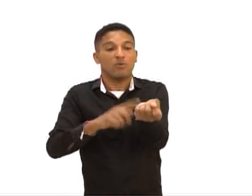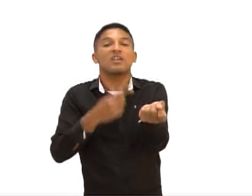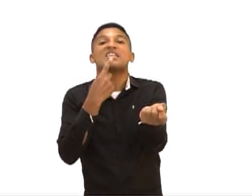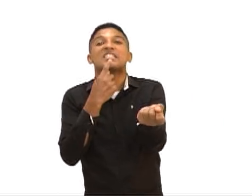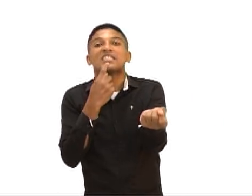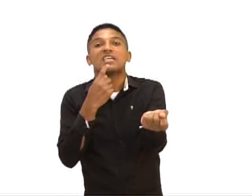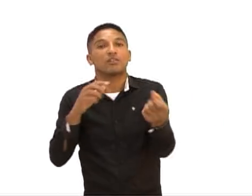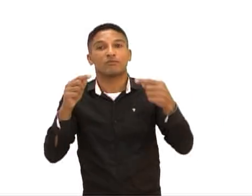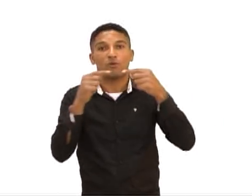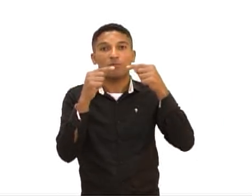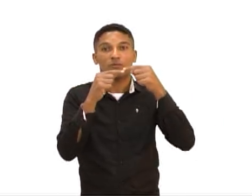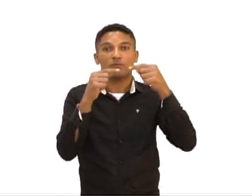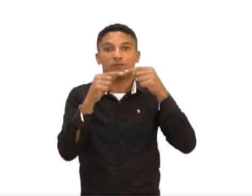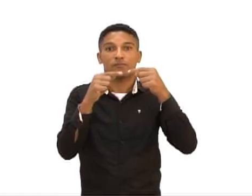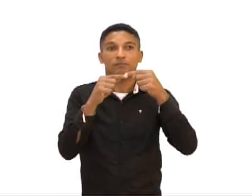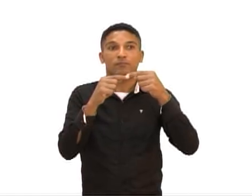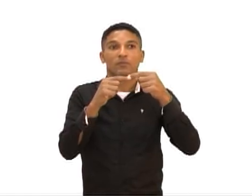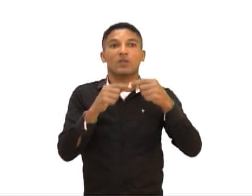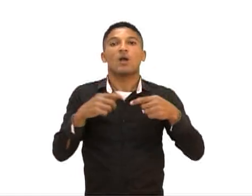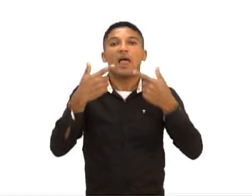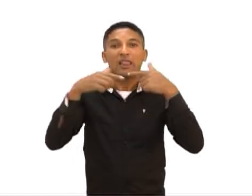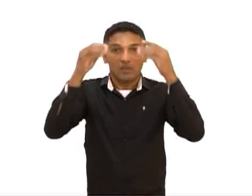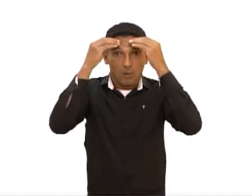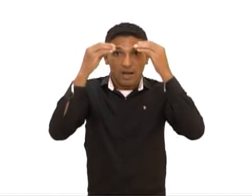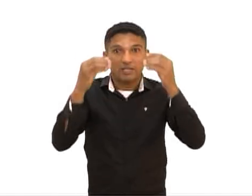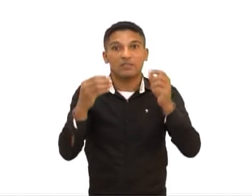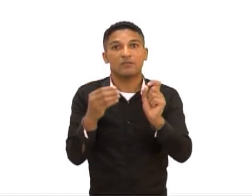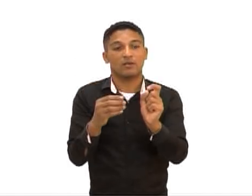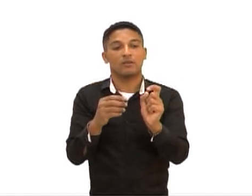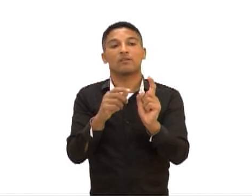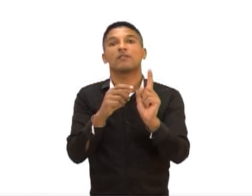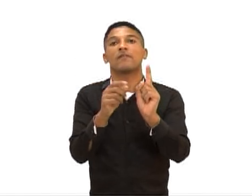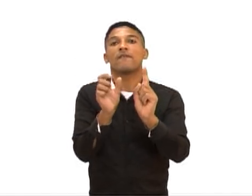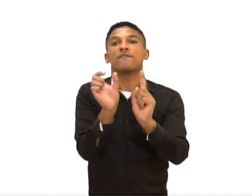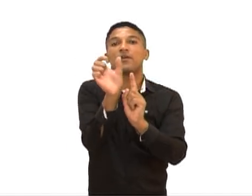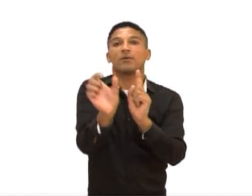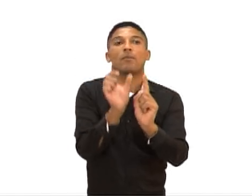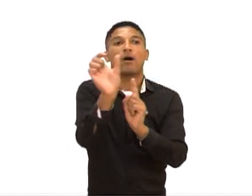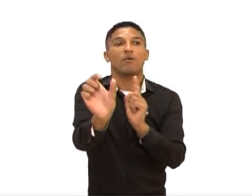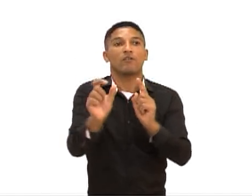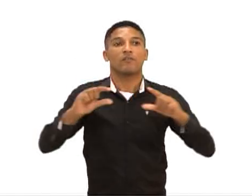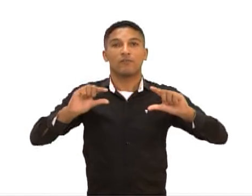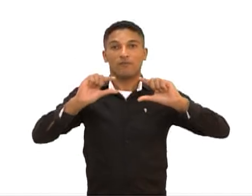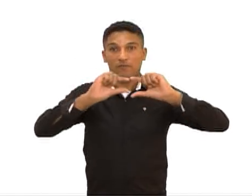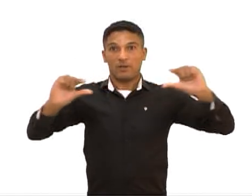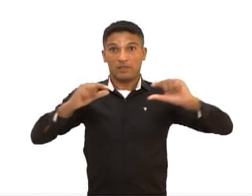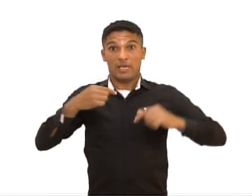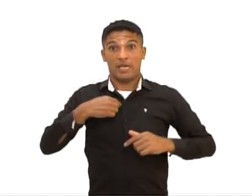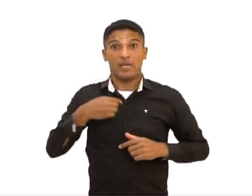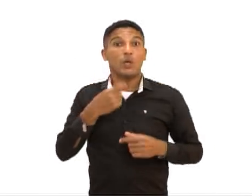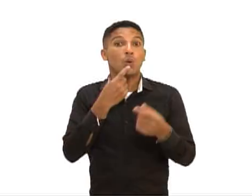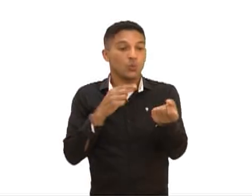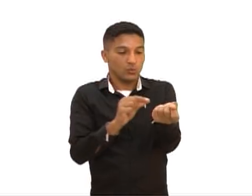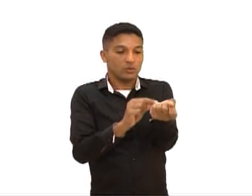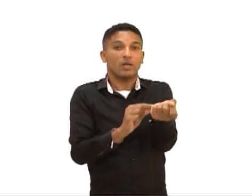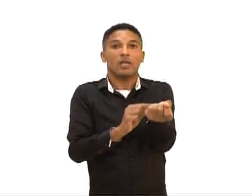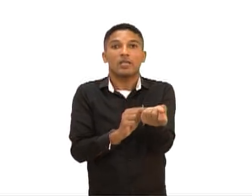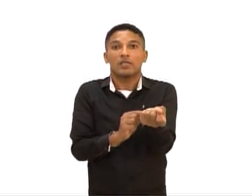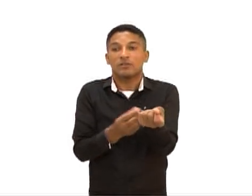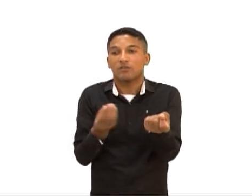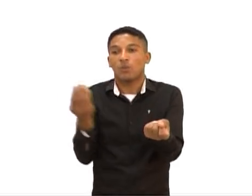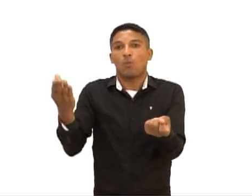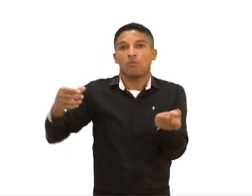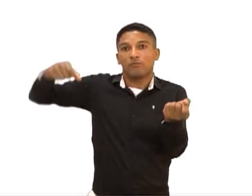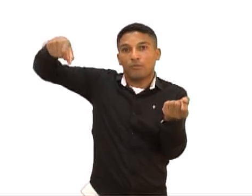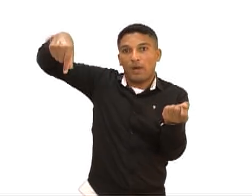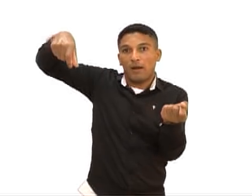e na linguagem verbal a gente tem a frase: eu sou doador de sangue, né? Ali a gente tem logo acima, com letras um